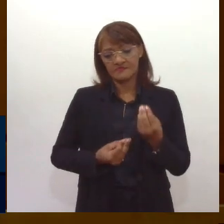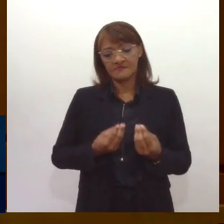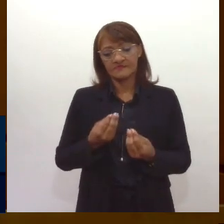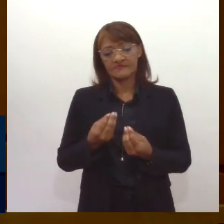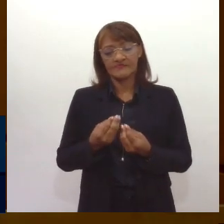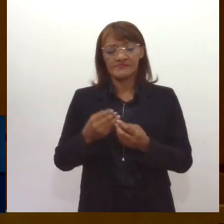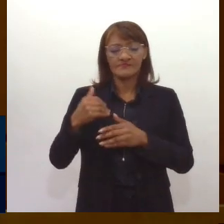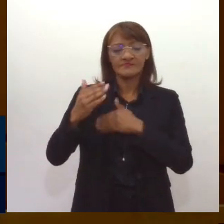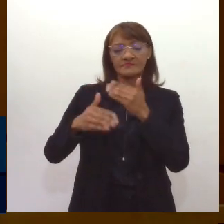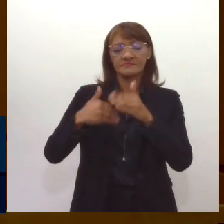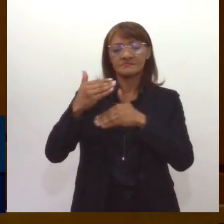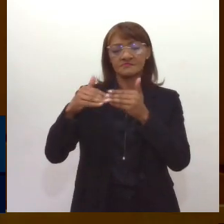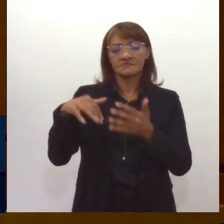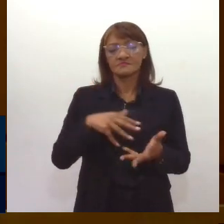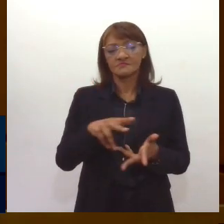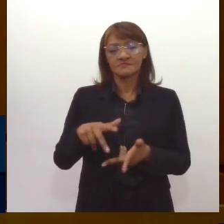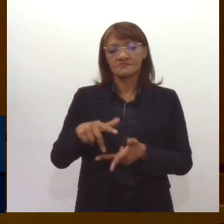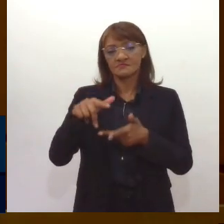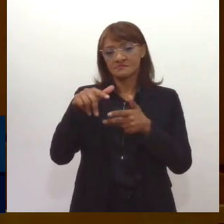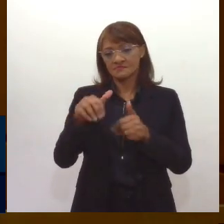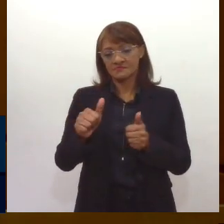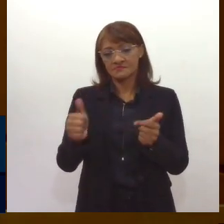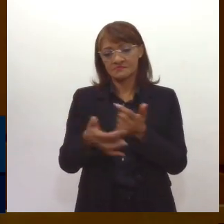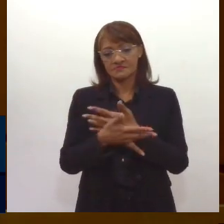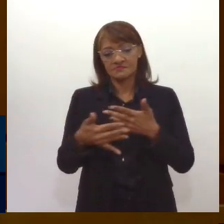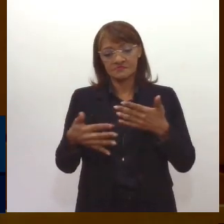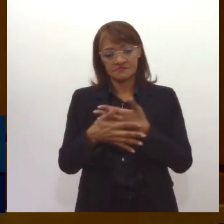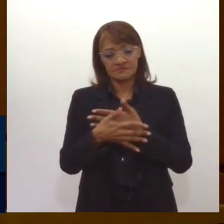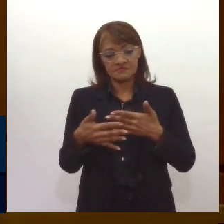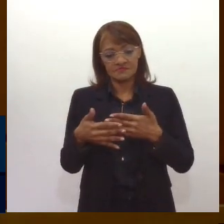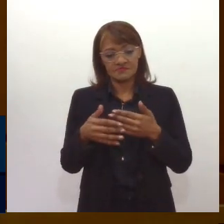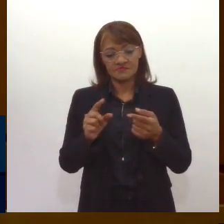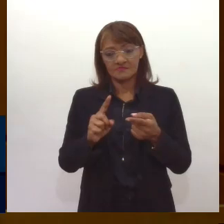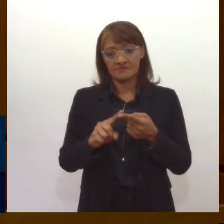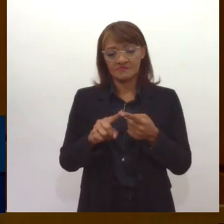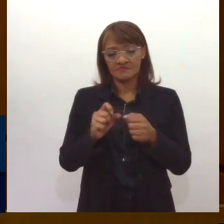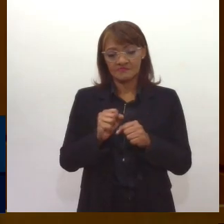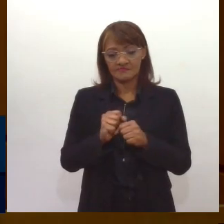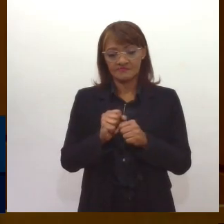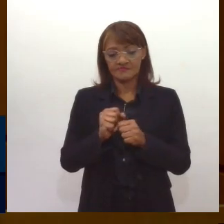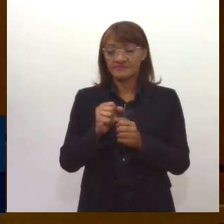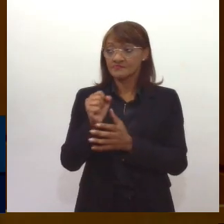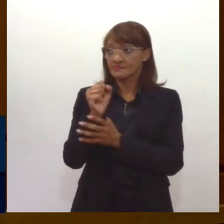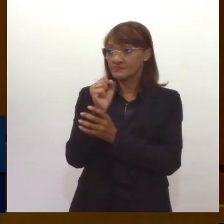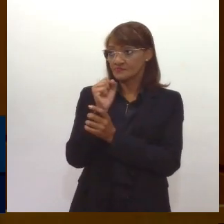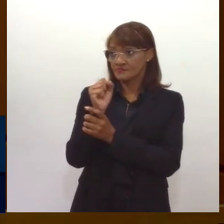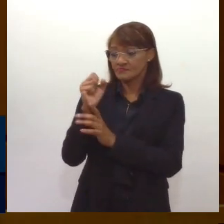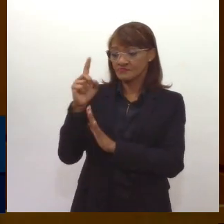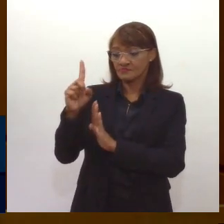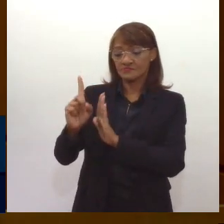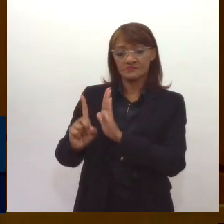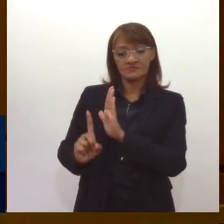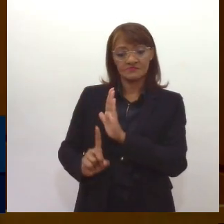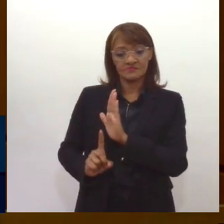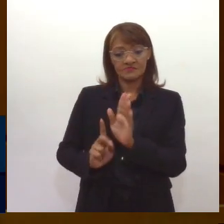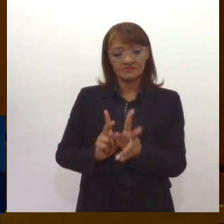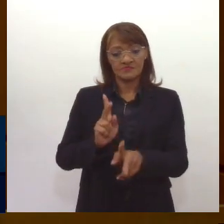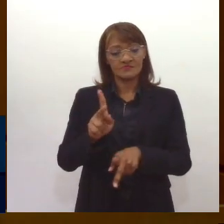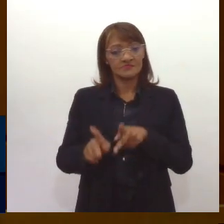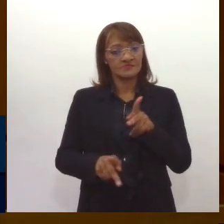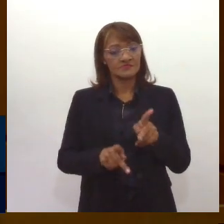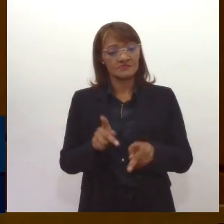das cidades, que tem a ver, né, com a garantia dos direitos da população sergipana,